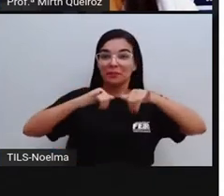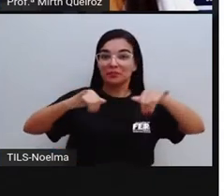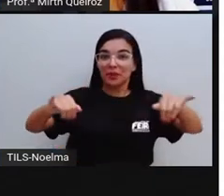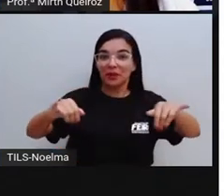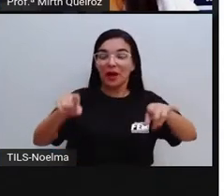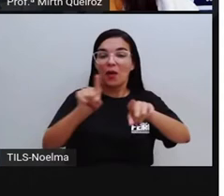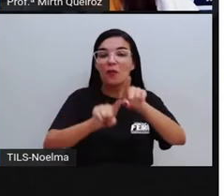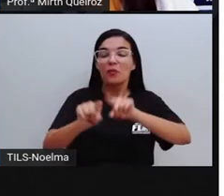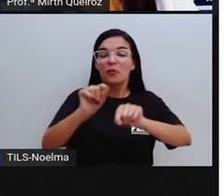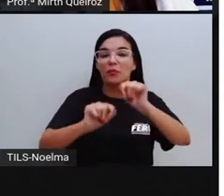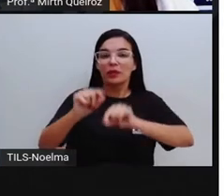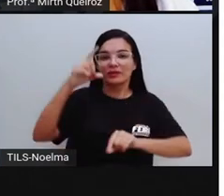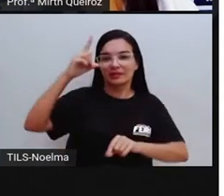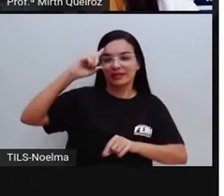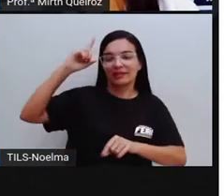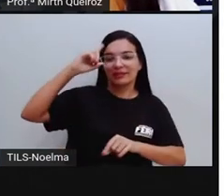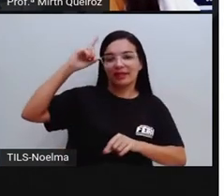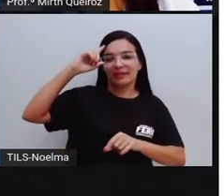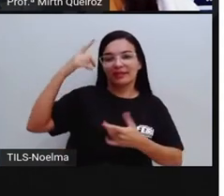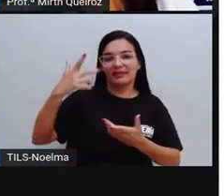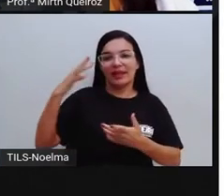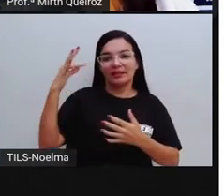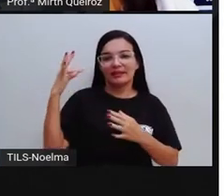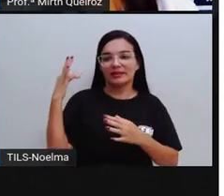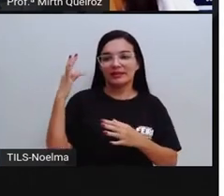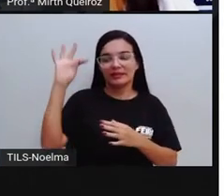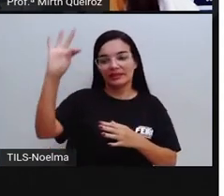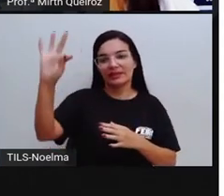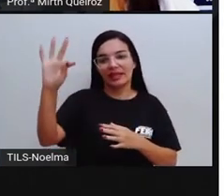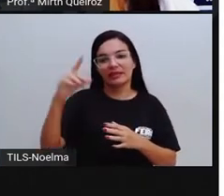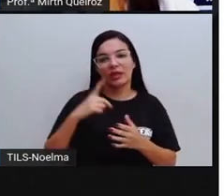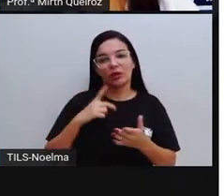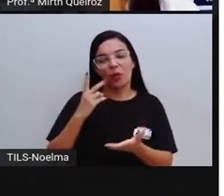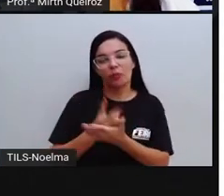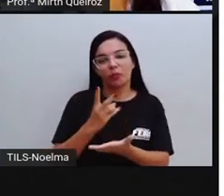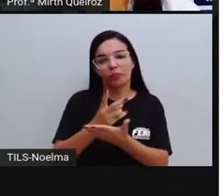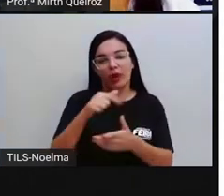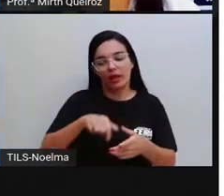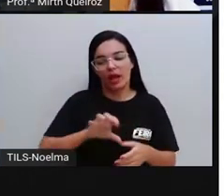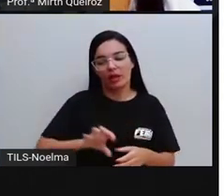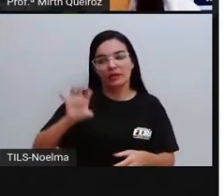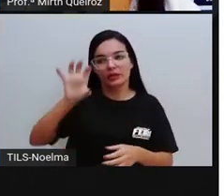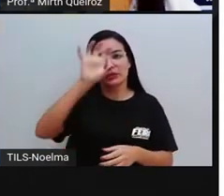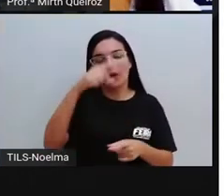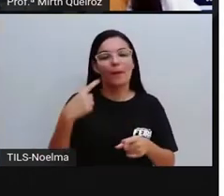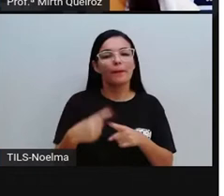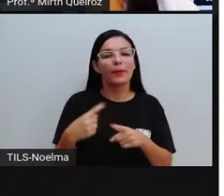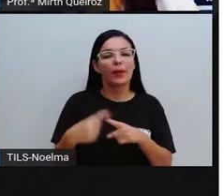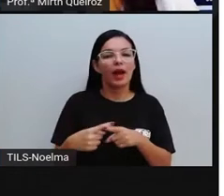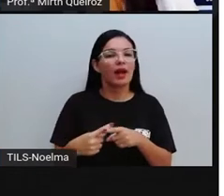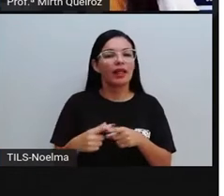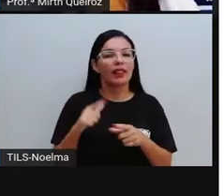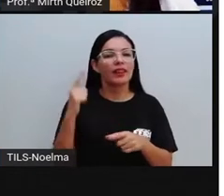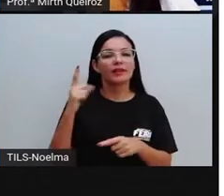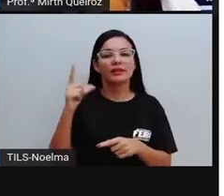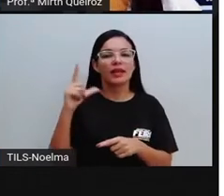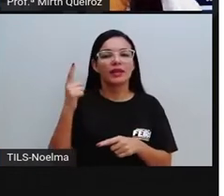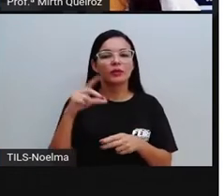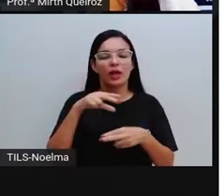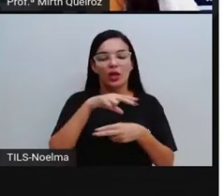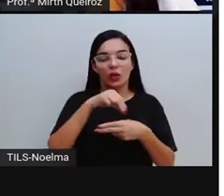dessas regiões, né? Uma vez que a literatura de cordel ela traz em si também falas,